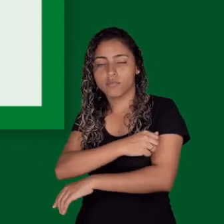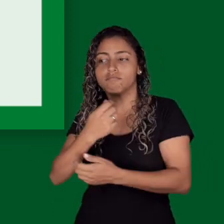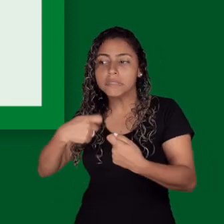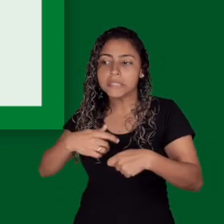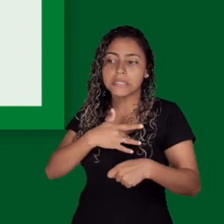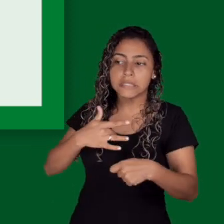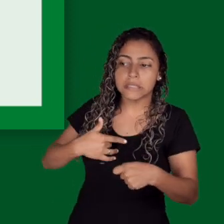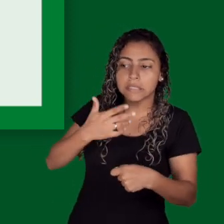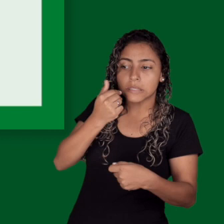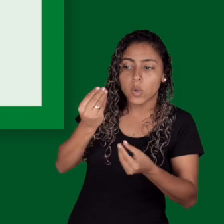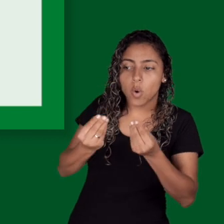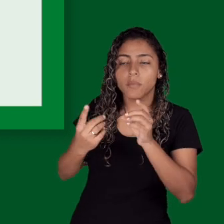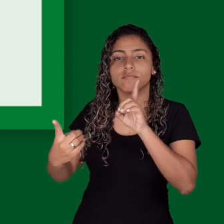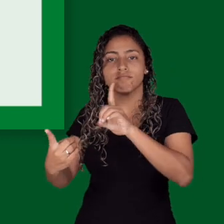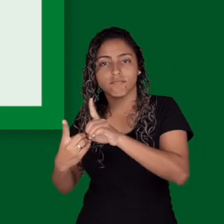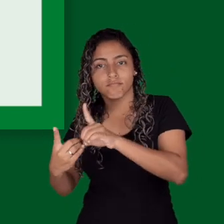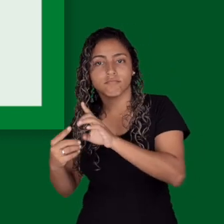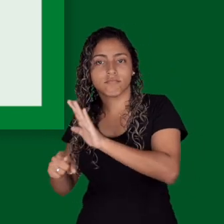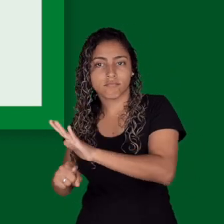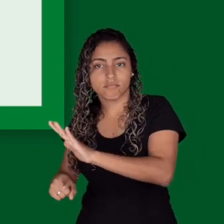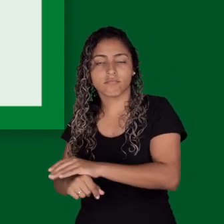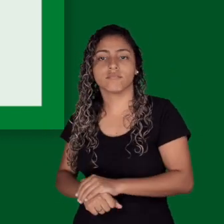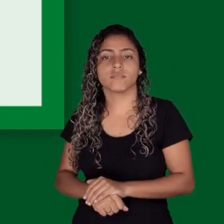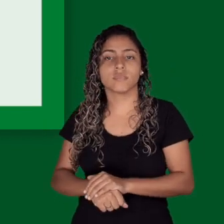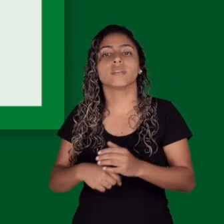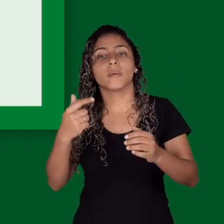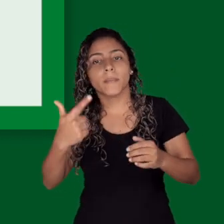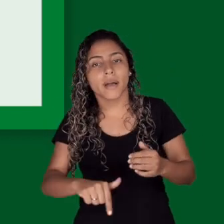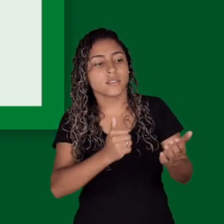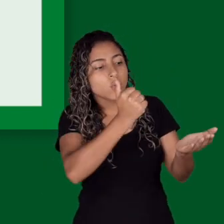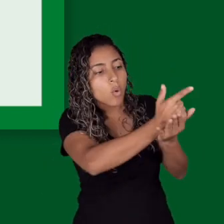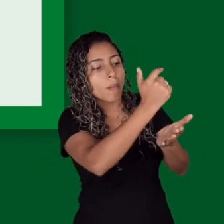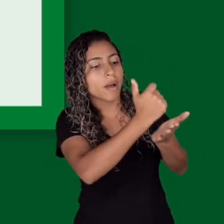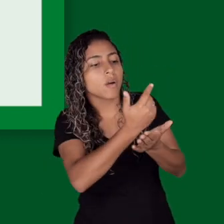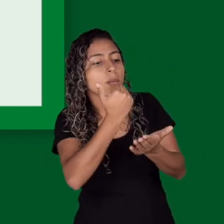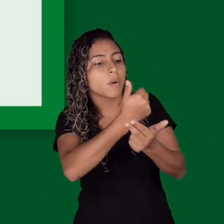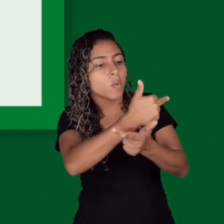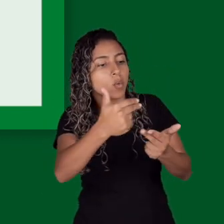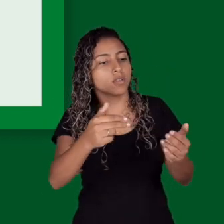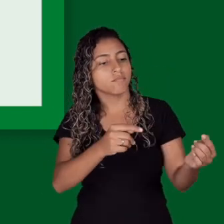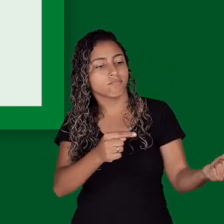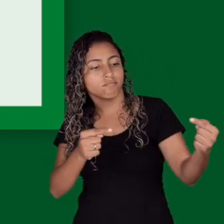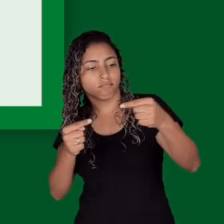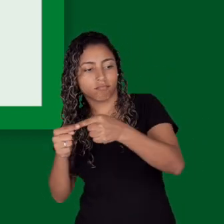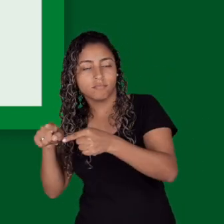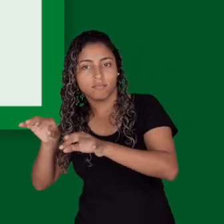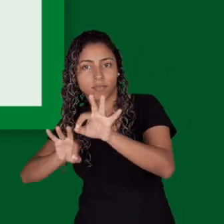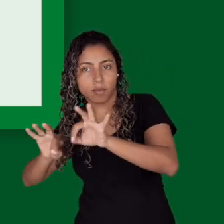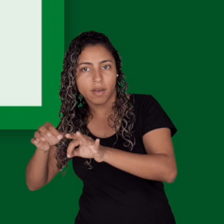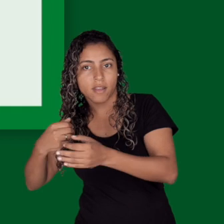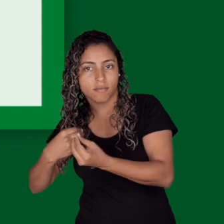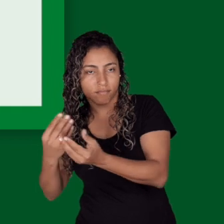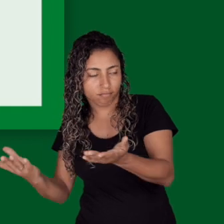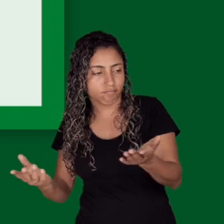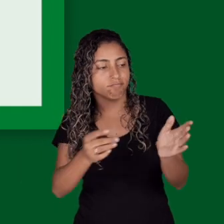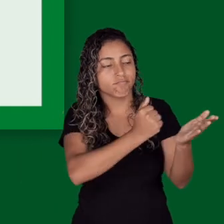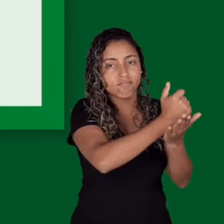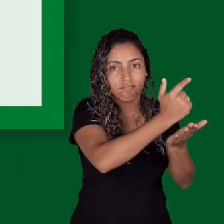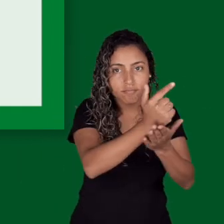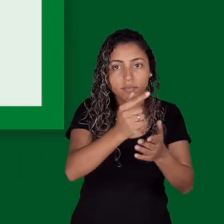necessidades nutricionais dos estudantes, conduzir o processo de compra dos gêneros alimentícios a serem utilizados na alimentação